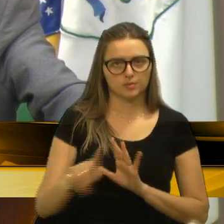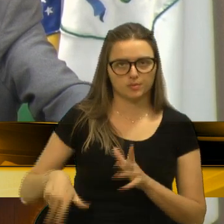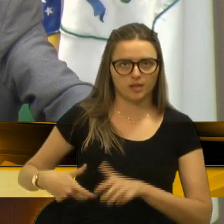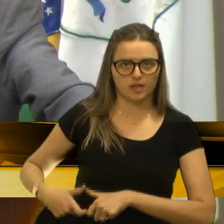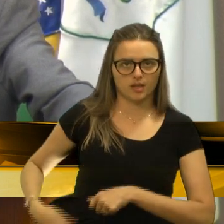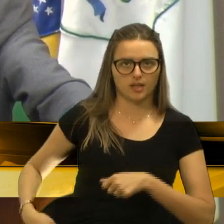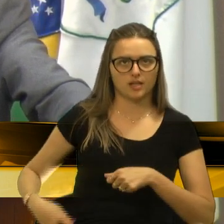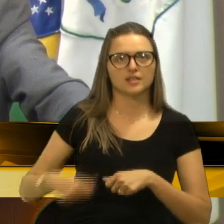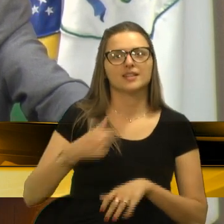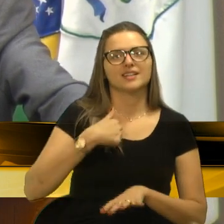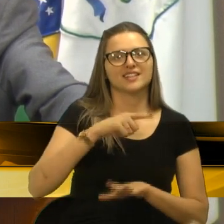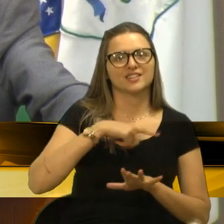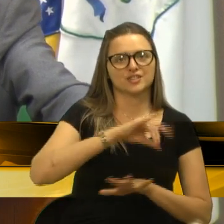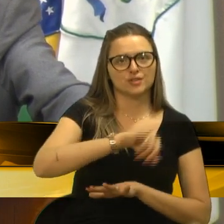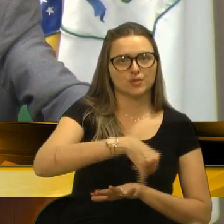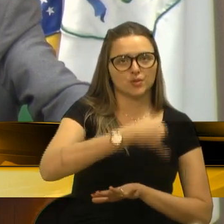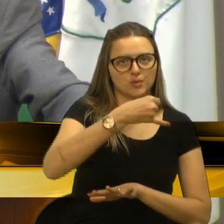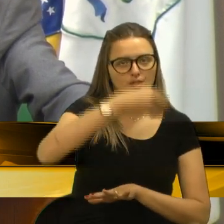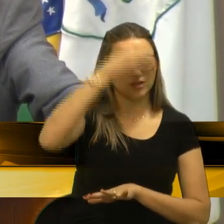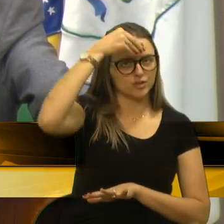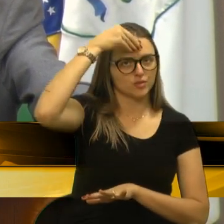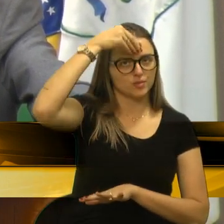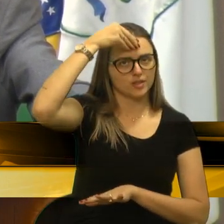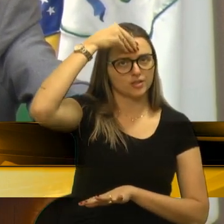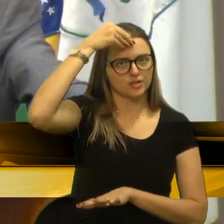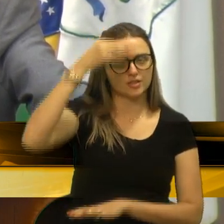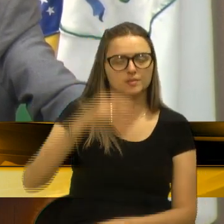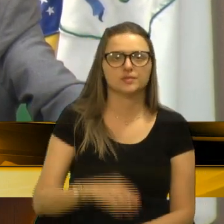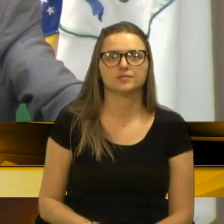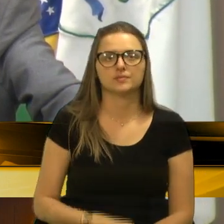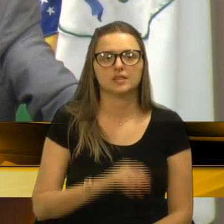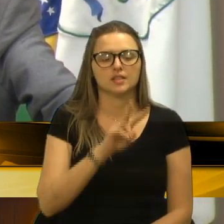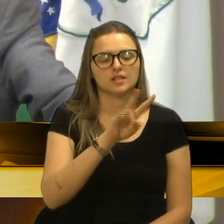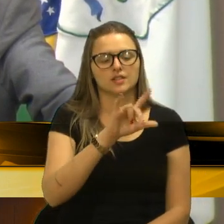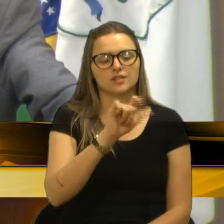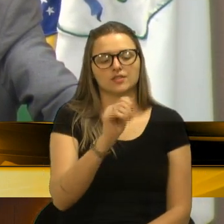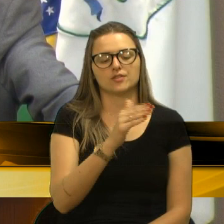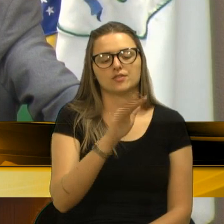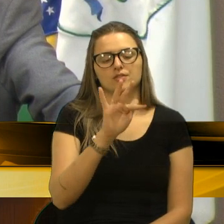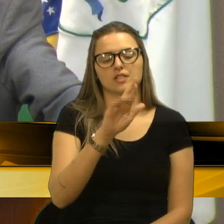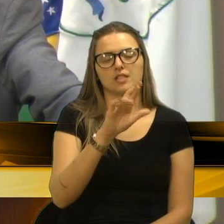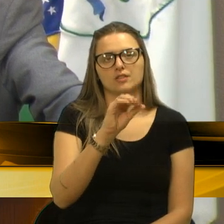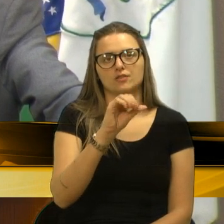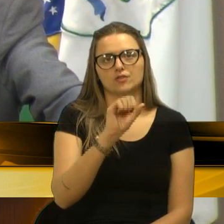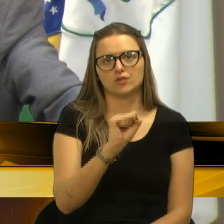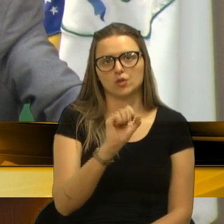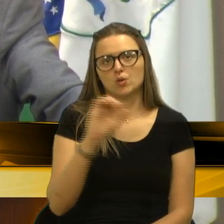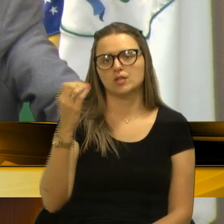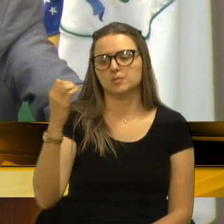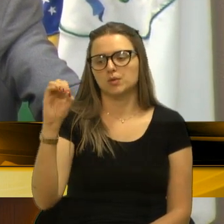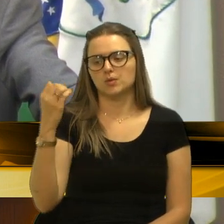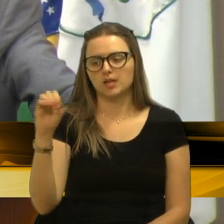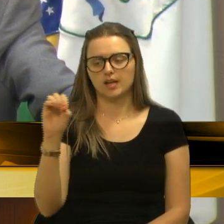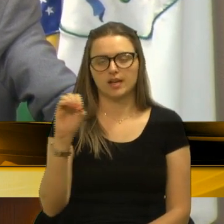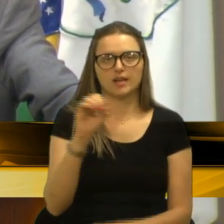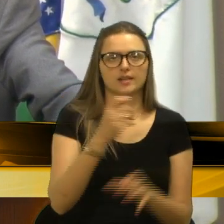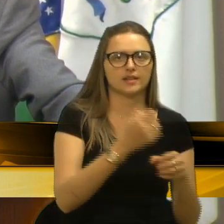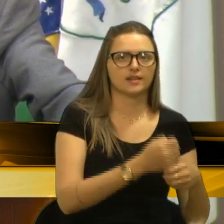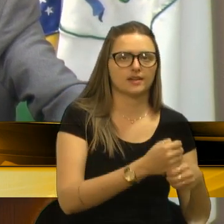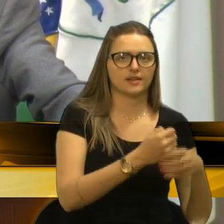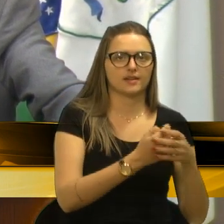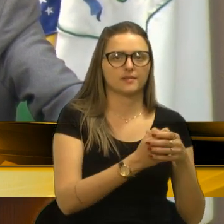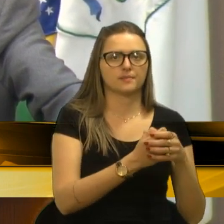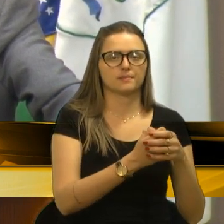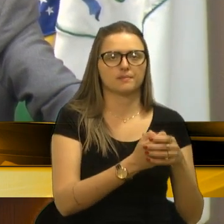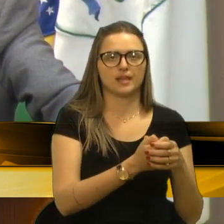de ser batizado pelos freis capuchinhos. Concede a parte. É Vila Flores, é Porto Alegre, é Garibaldi. Um trabalho